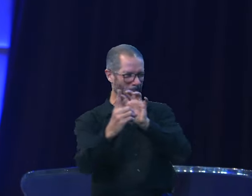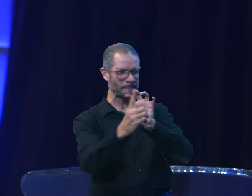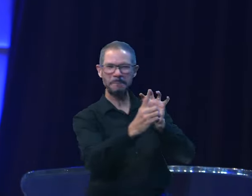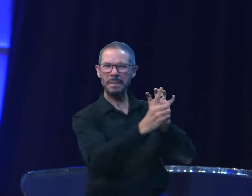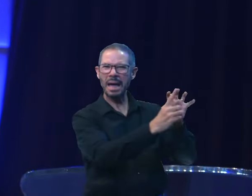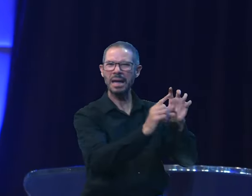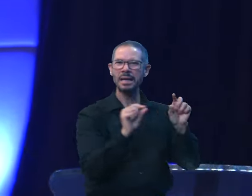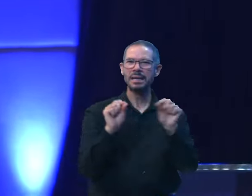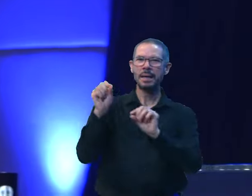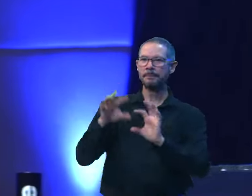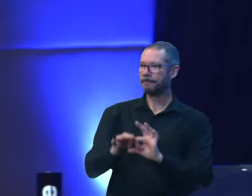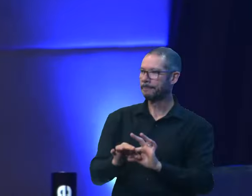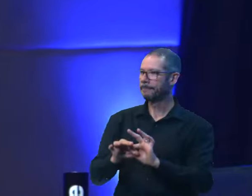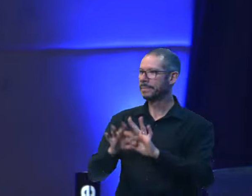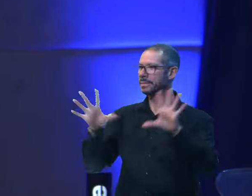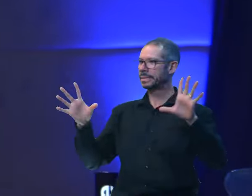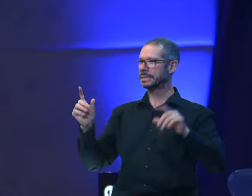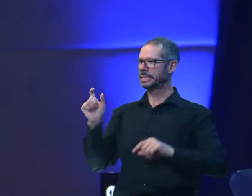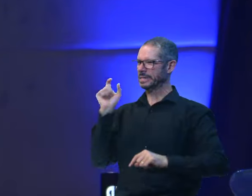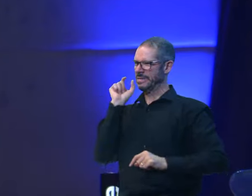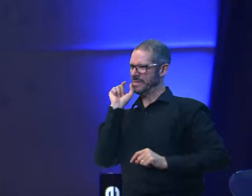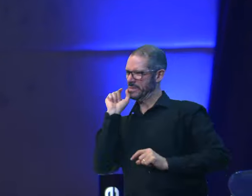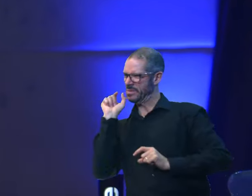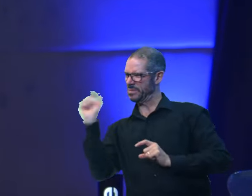É com quem você tem mais liberdade que você é grosso.